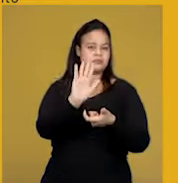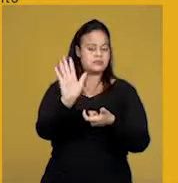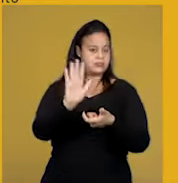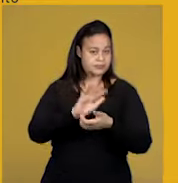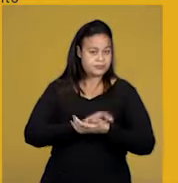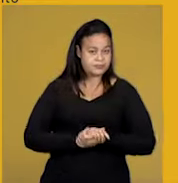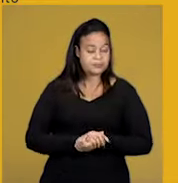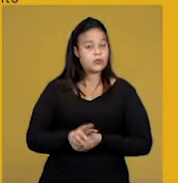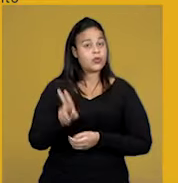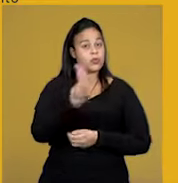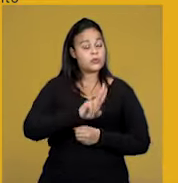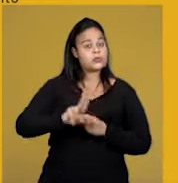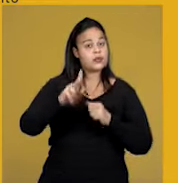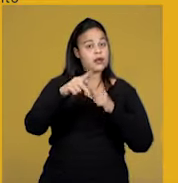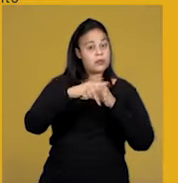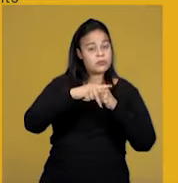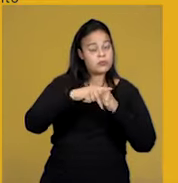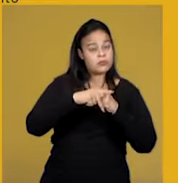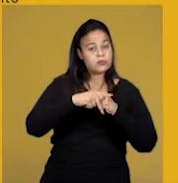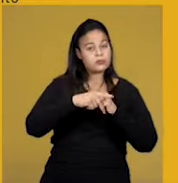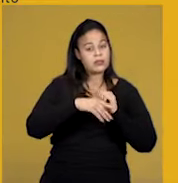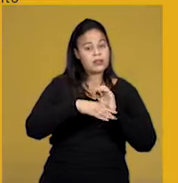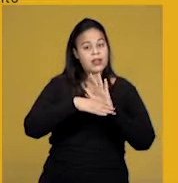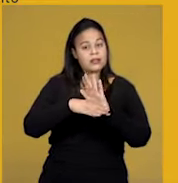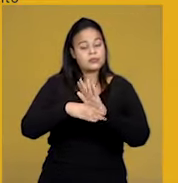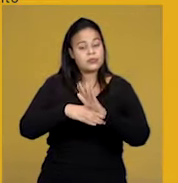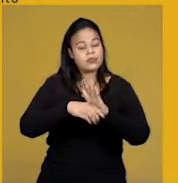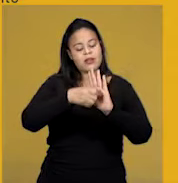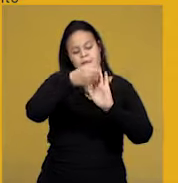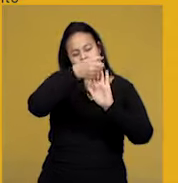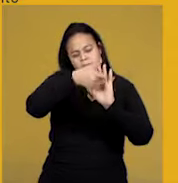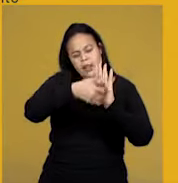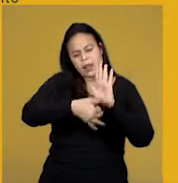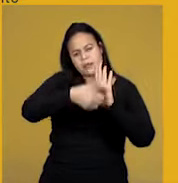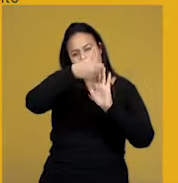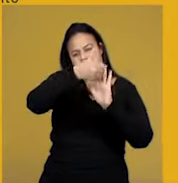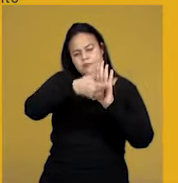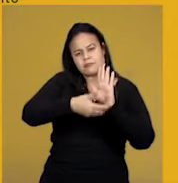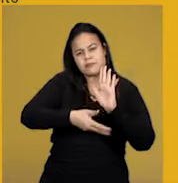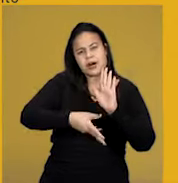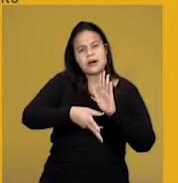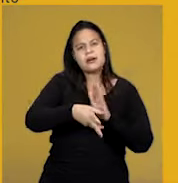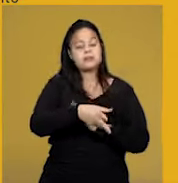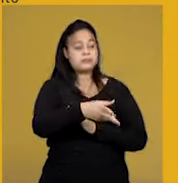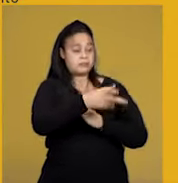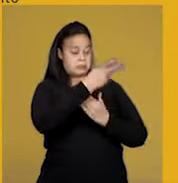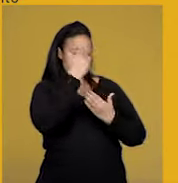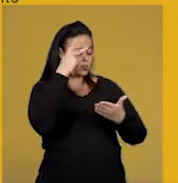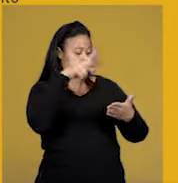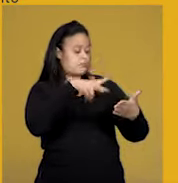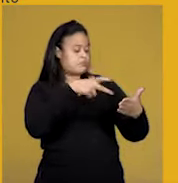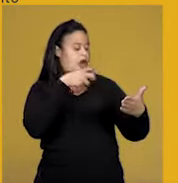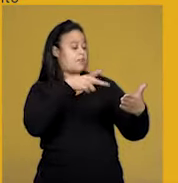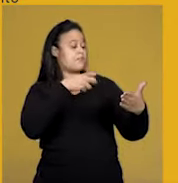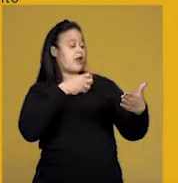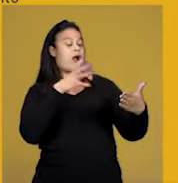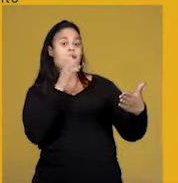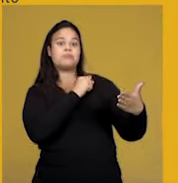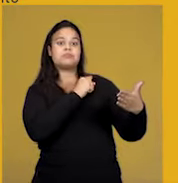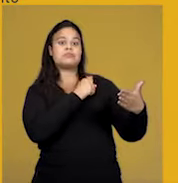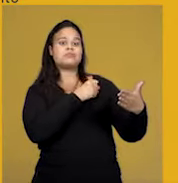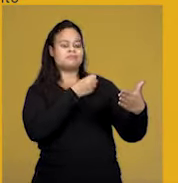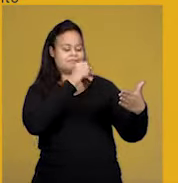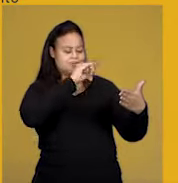pronominais ajuda a fluidez do texto. As pessoas entendem melhor sem repetição. O hábito de